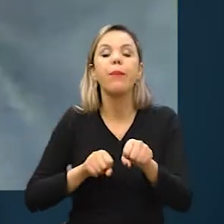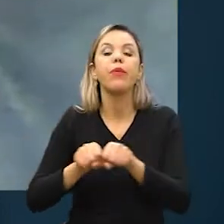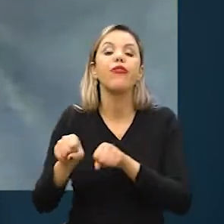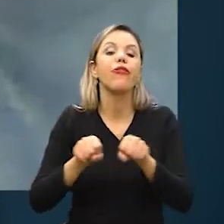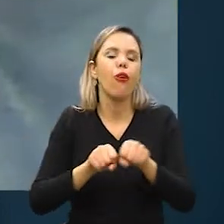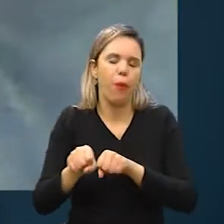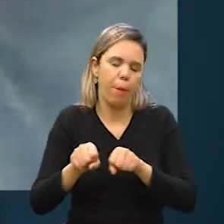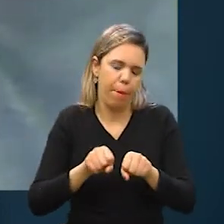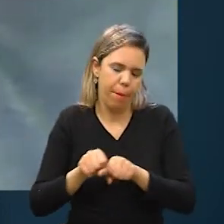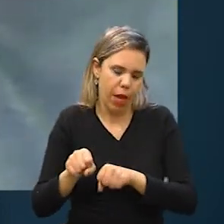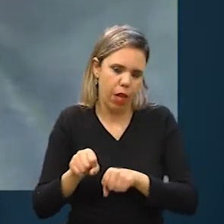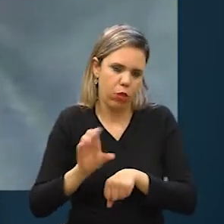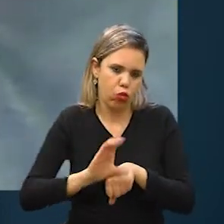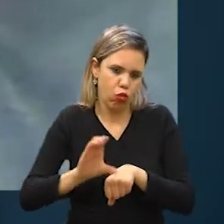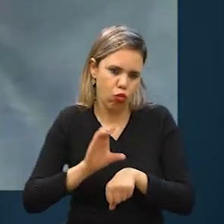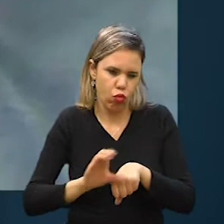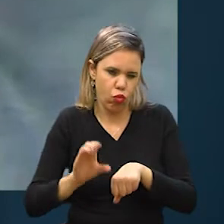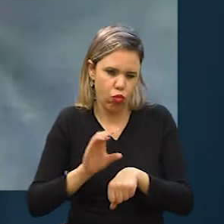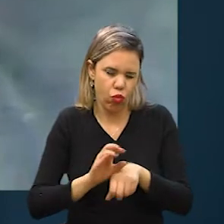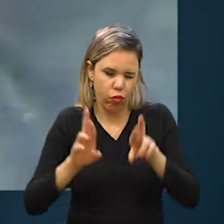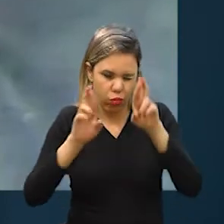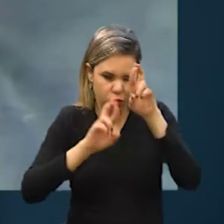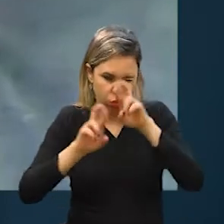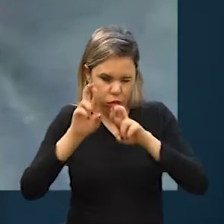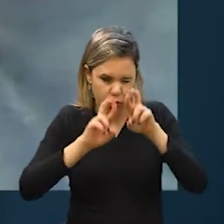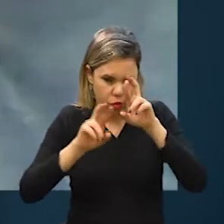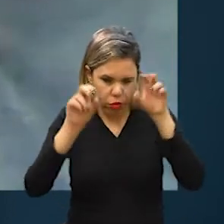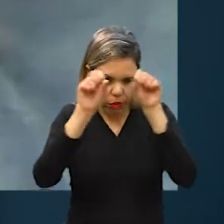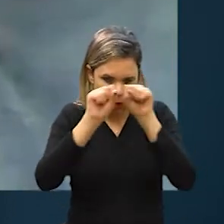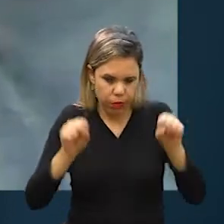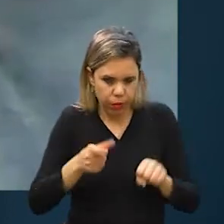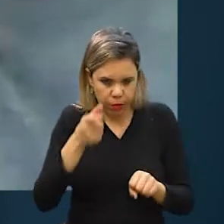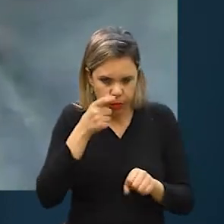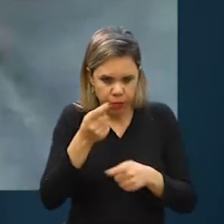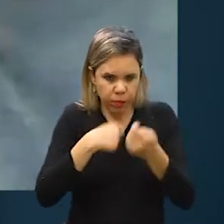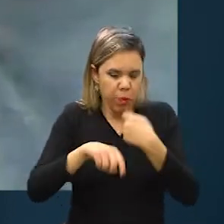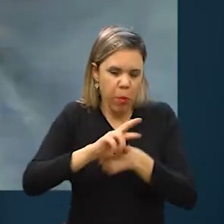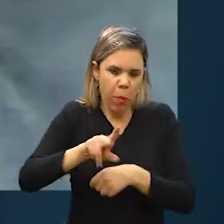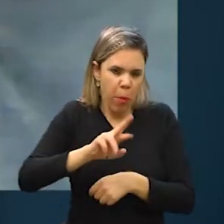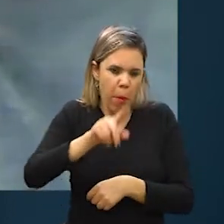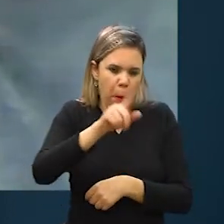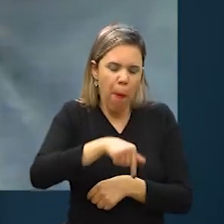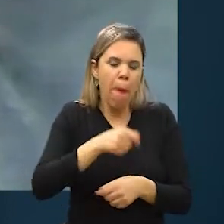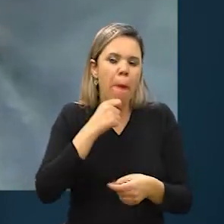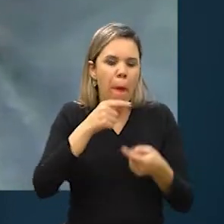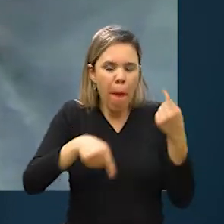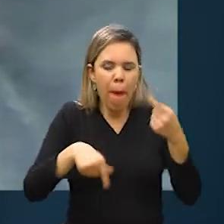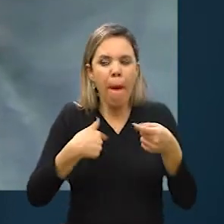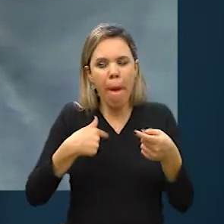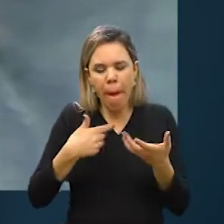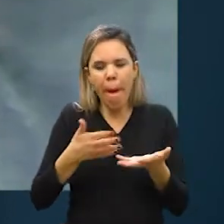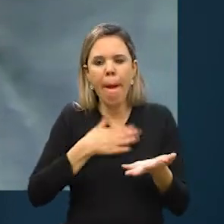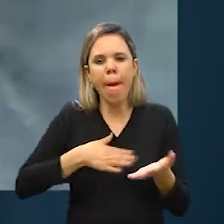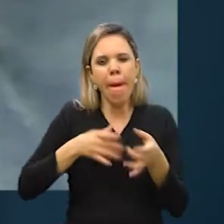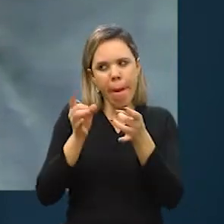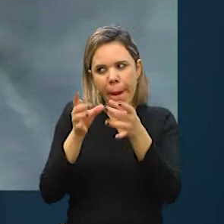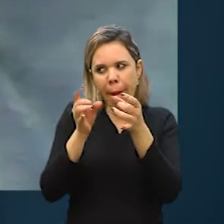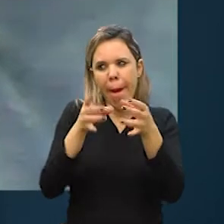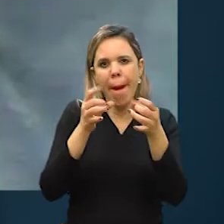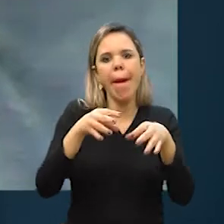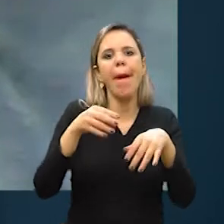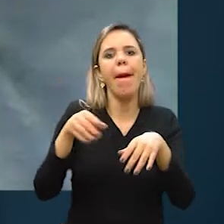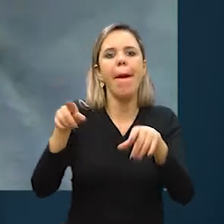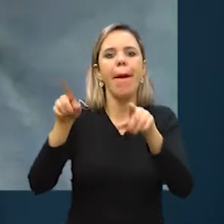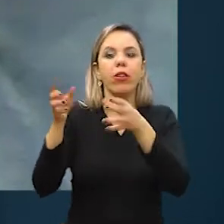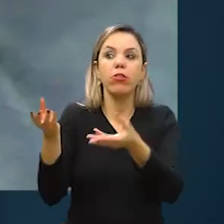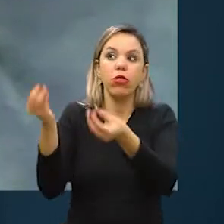analista de sistemas, Eu fiz um curso de análise de sistemas, mas eu vi que meu negócio não era análise de sistemas, meu negócio era vender. E eu comecei